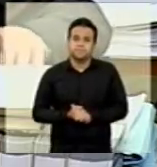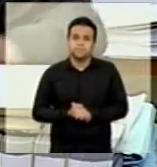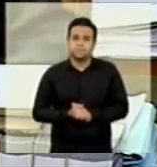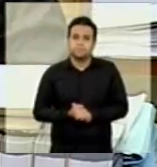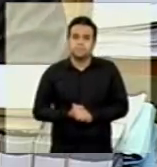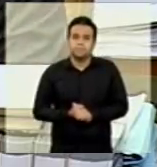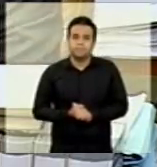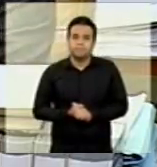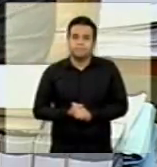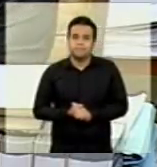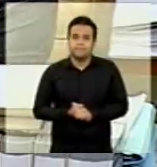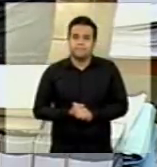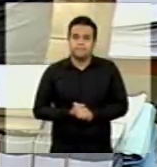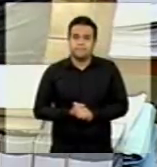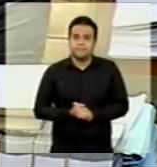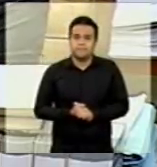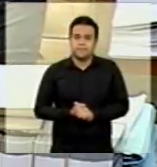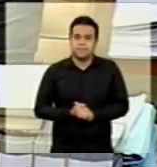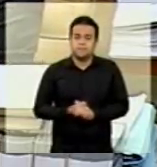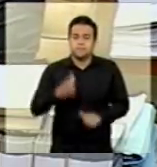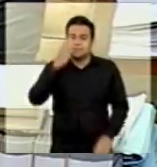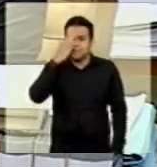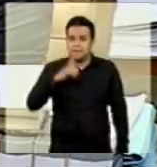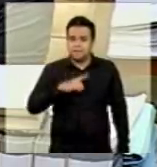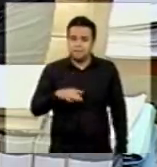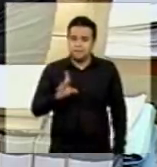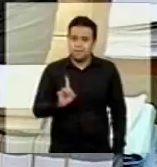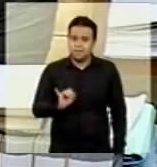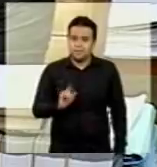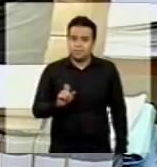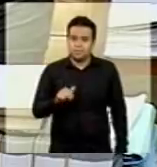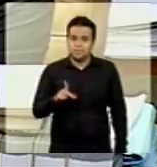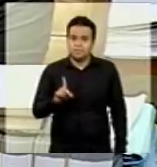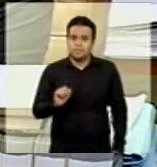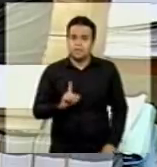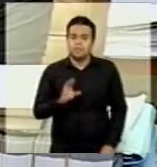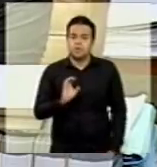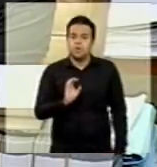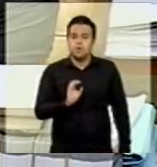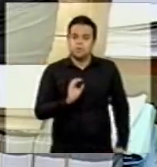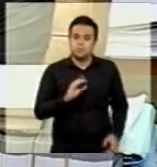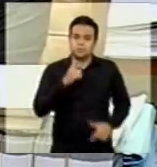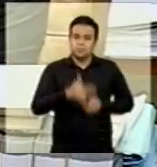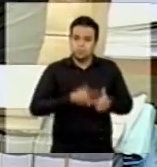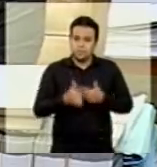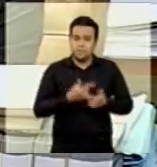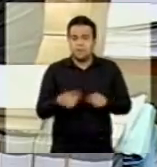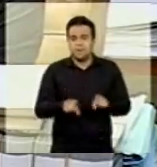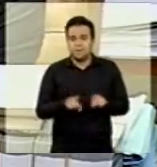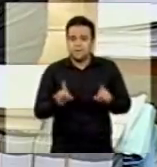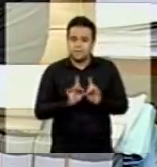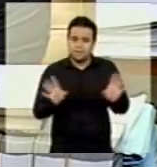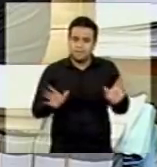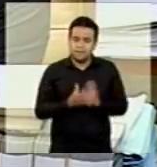jamais se entendeu que a dignidade do ofício parlamentar e a independência do exercício